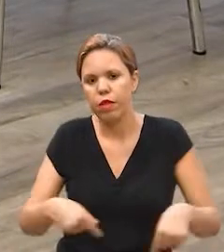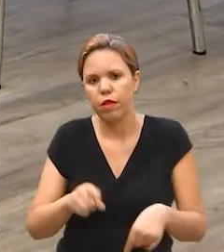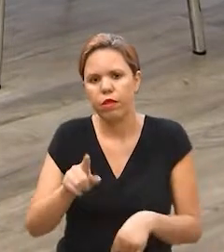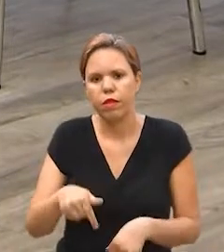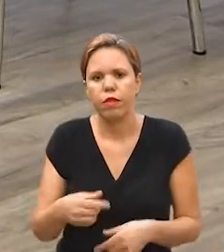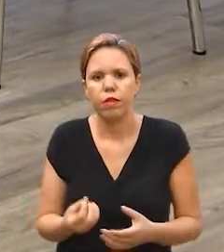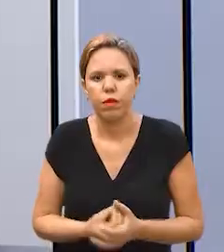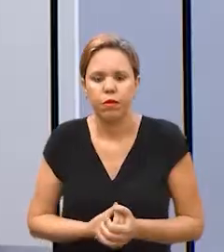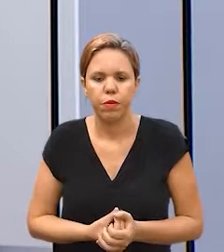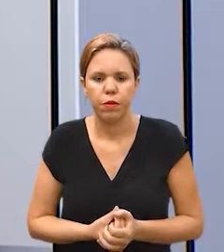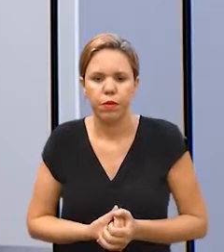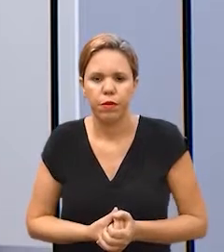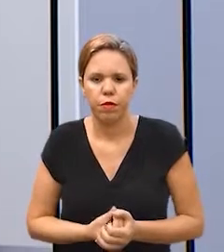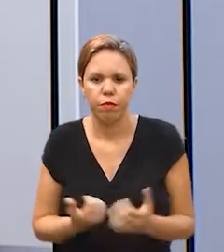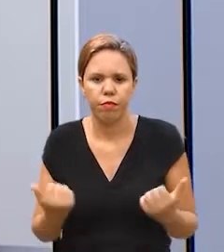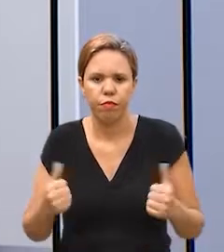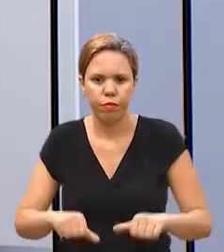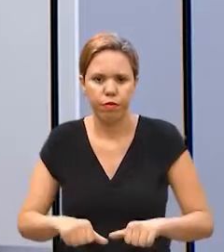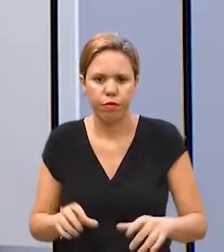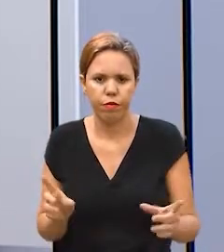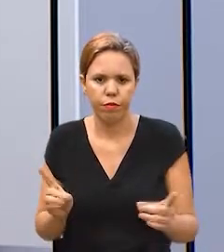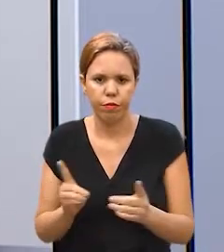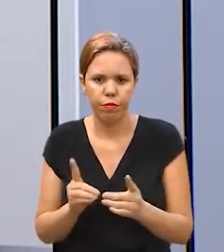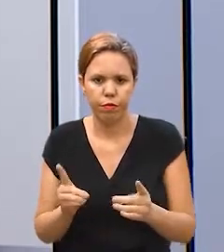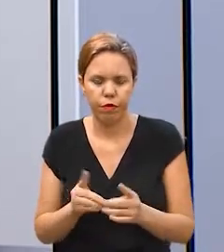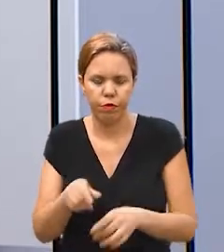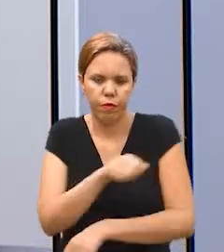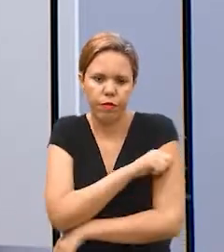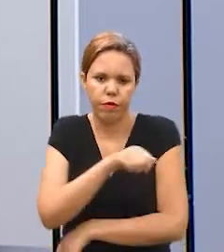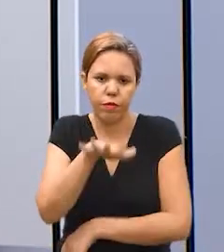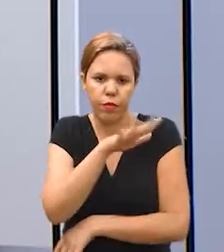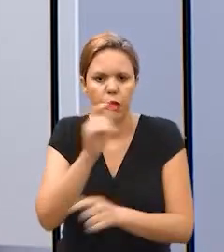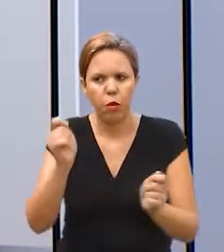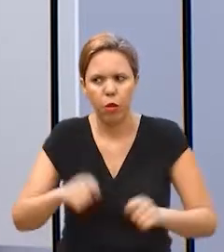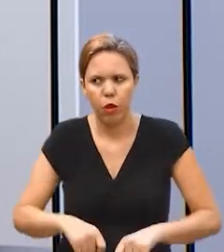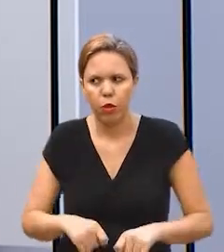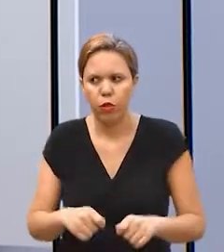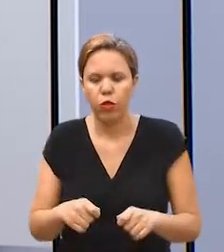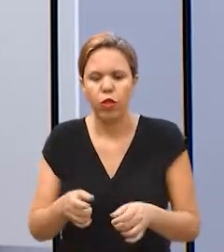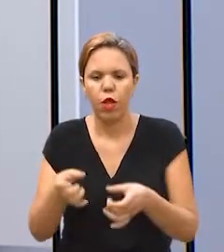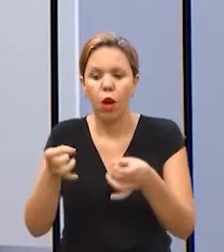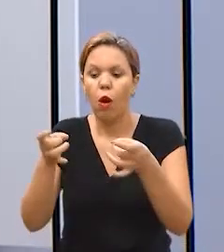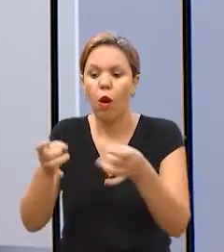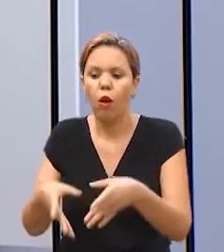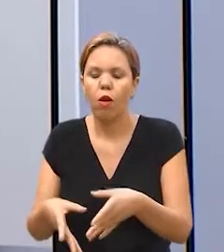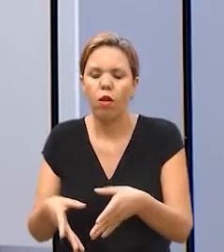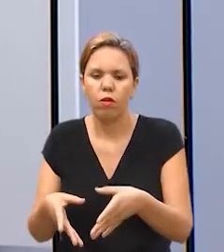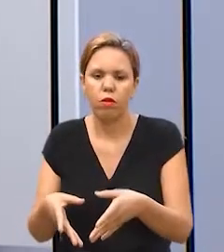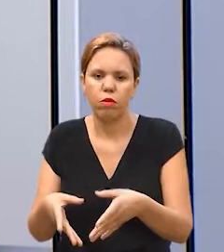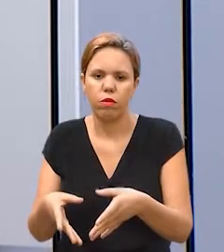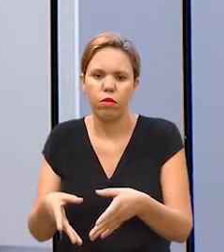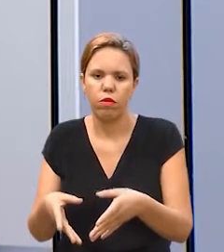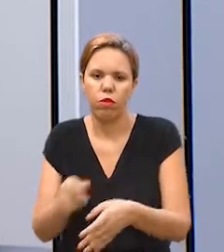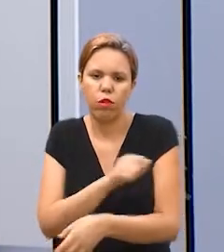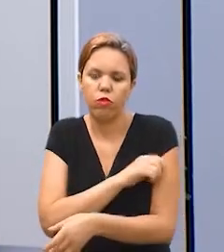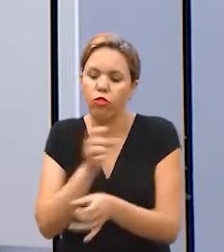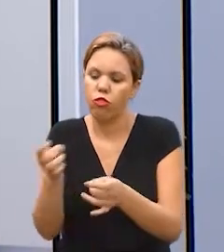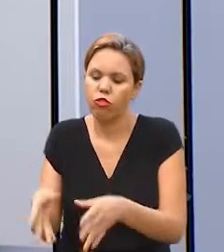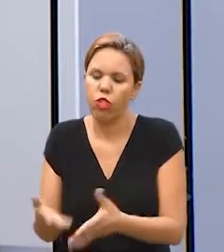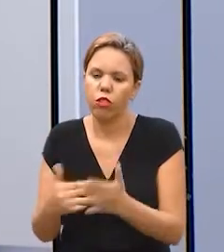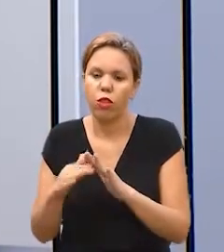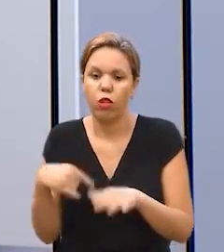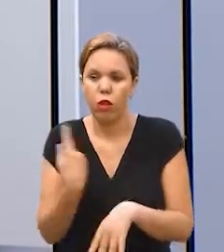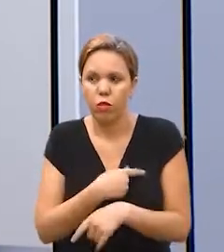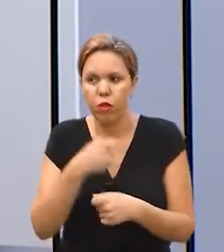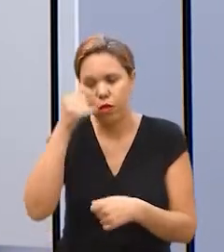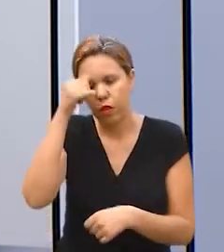isso piora o atendimento a esses alunos e pode aumentar a invasão, que é o que a gente tem que combater. Então, na